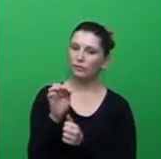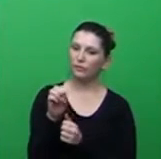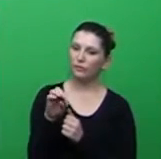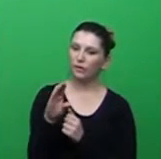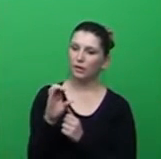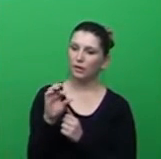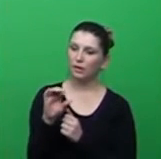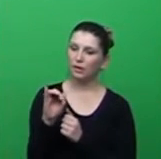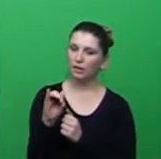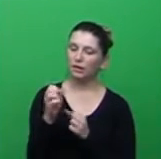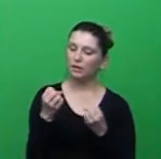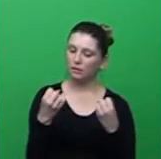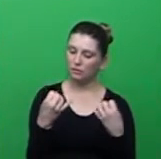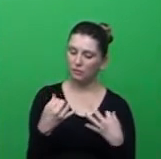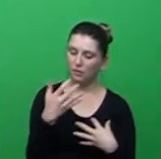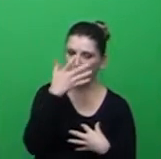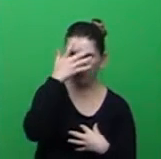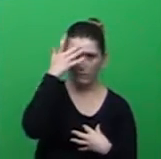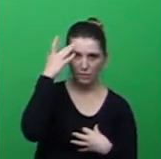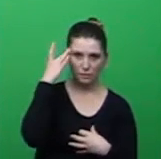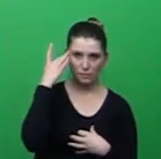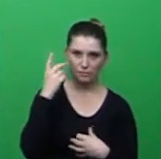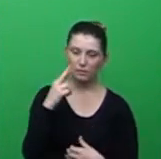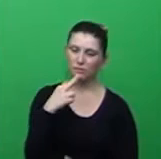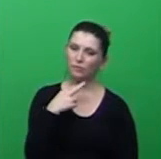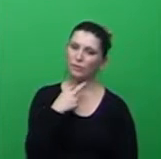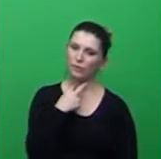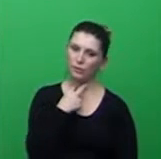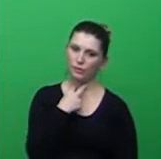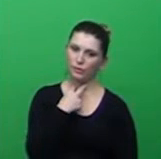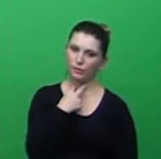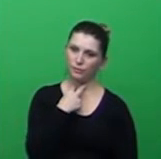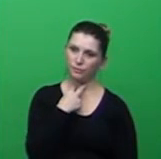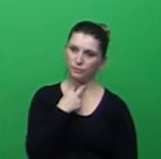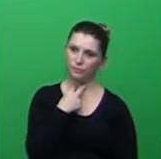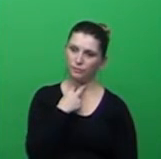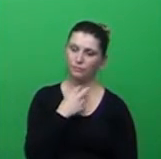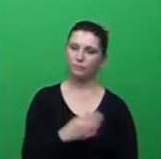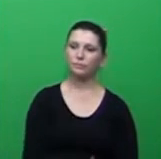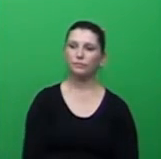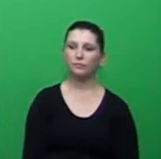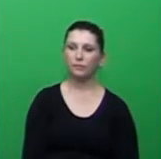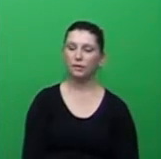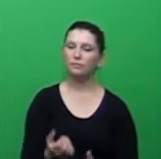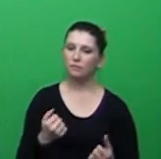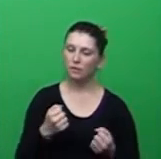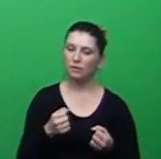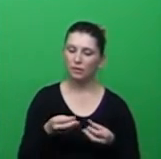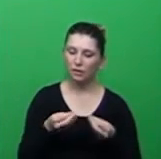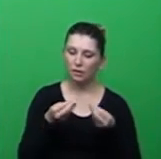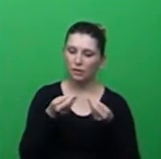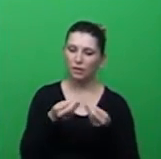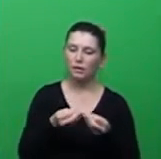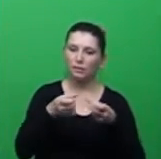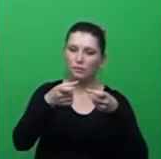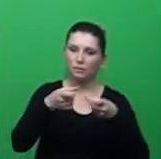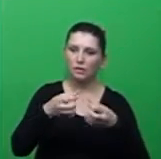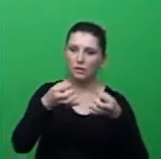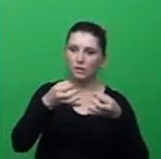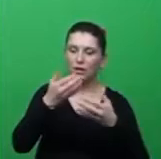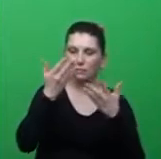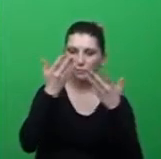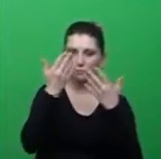que principalmente esse tipo de material que não se coloque no lixo e se entregue sim lá no Ecoponto, como o vereador Paulo Verez falou. Muito